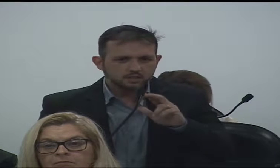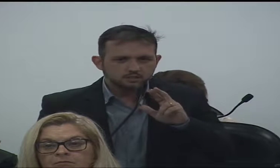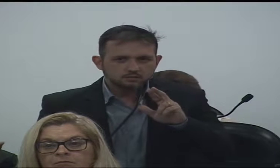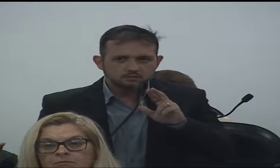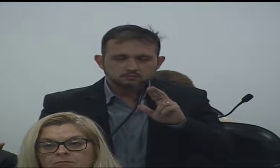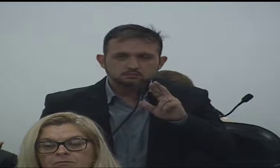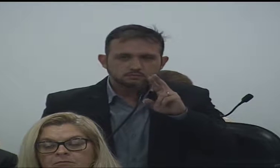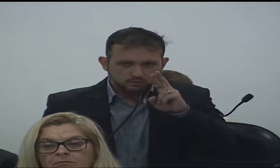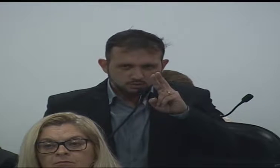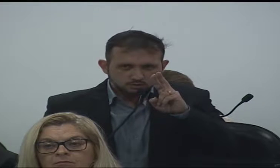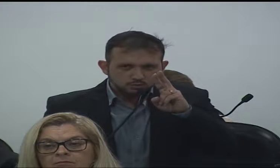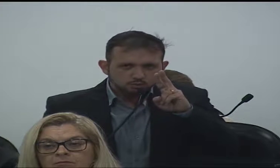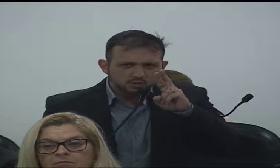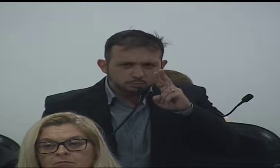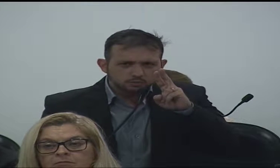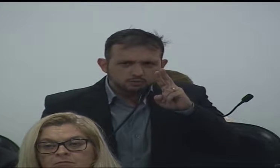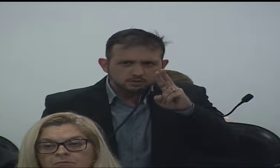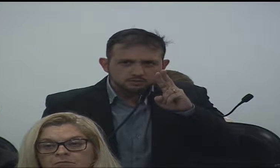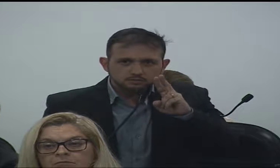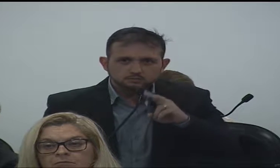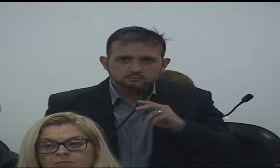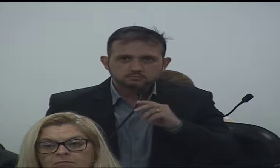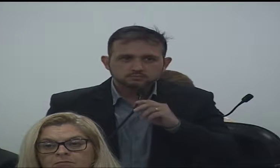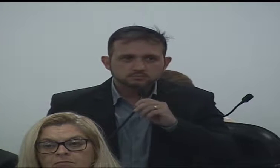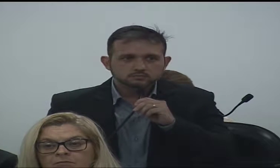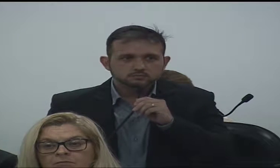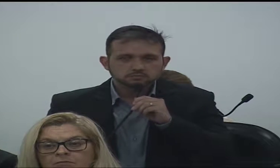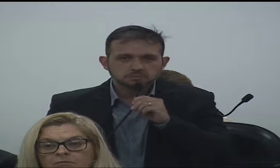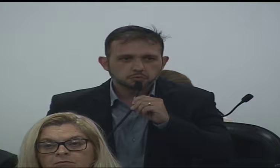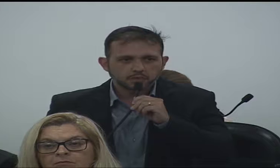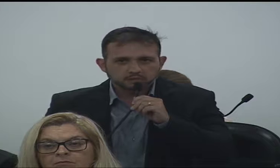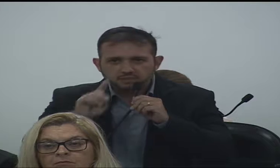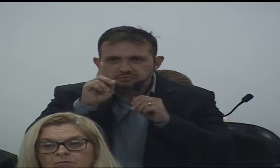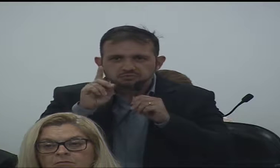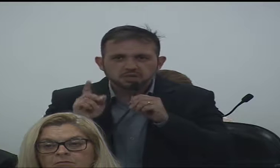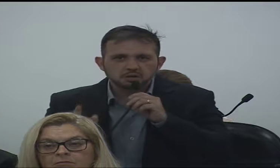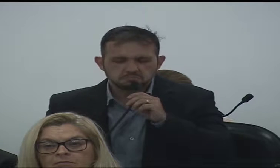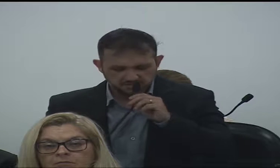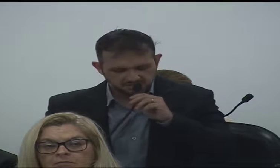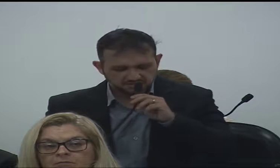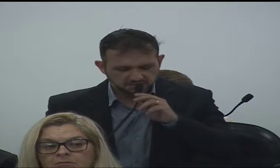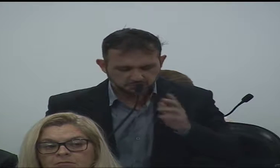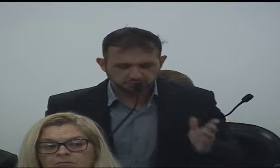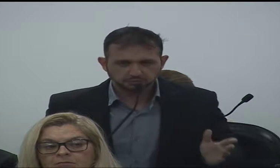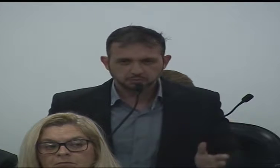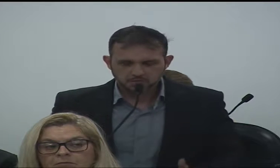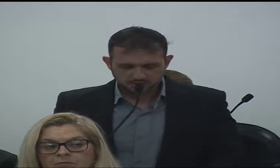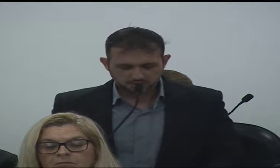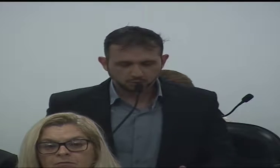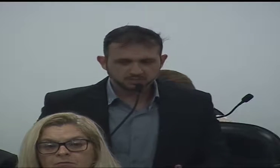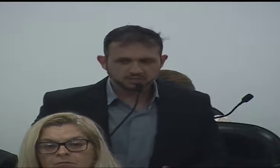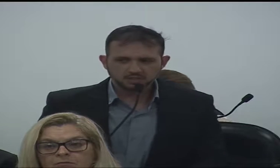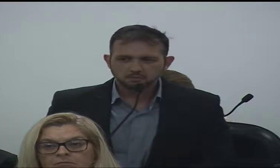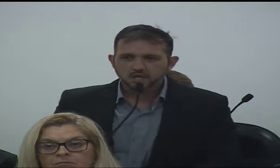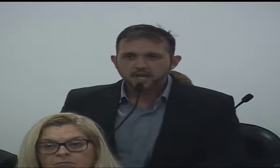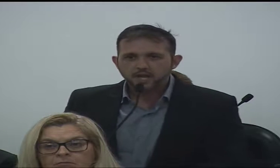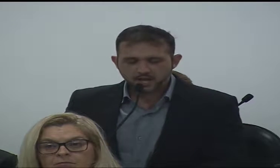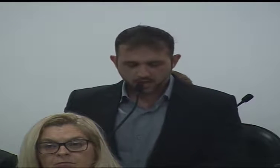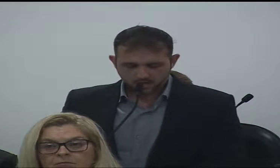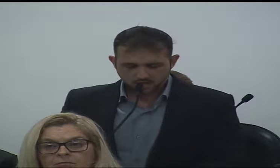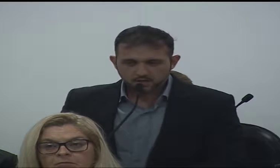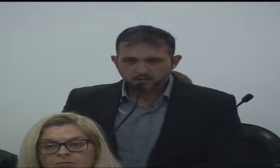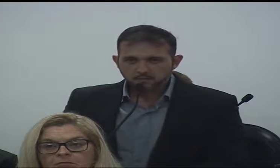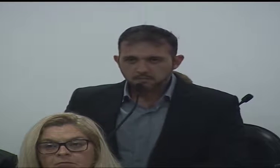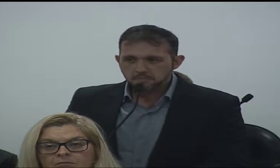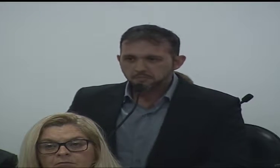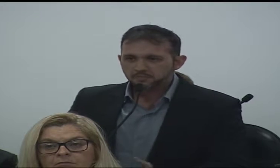dizer de duas pessoas: não é nossa função apresentar esse tipo de moção,